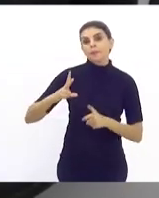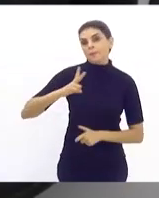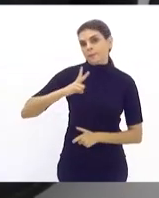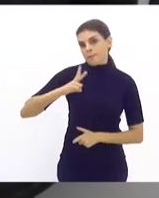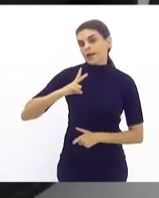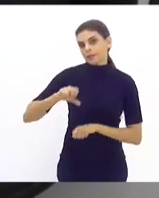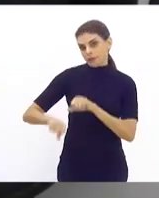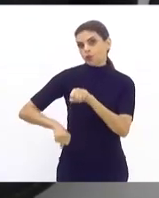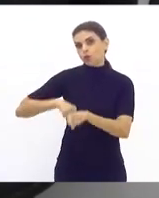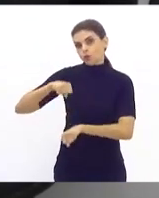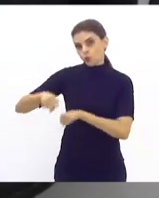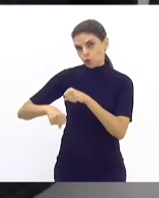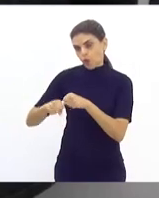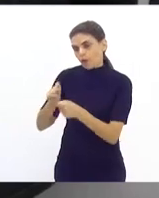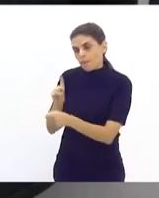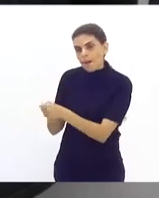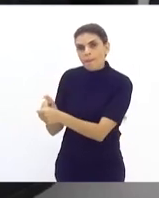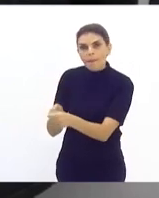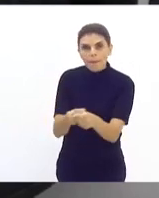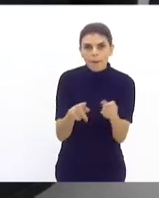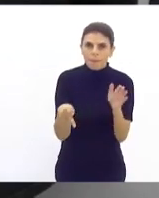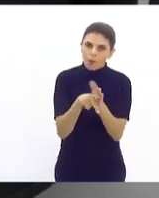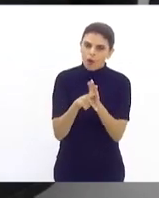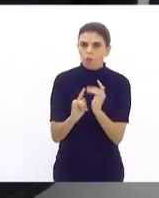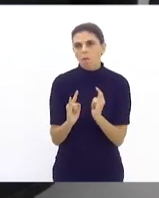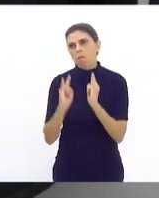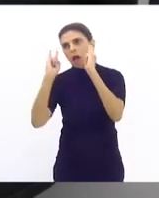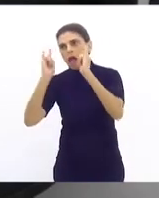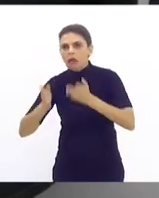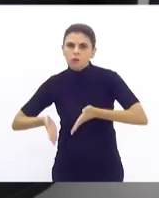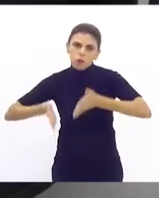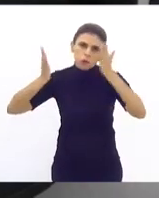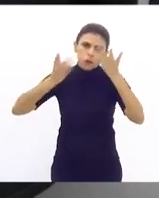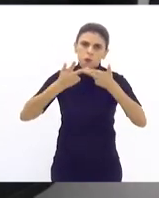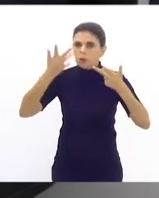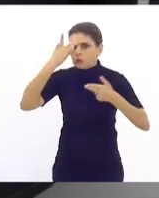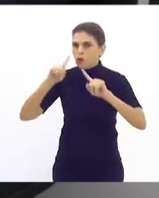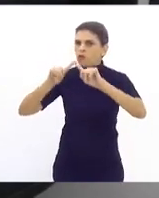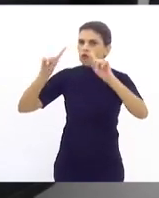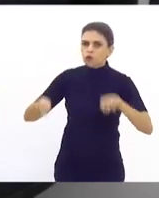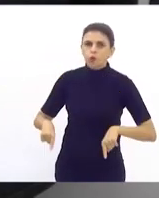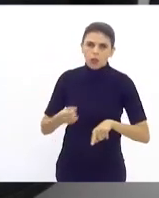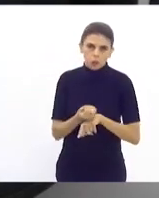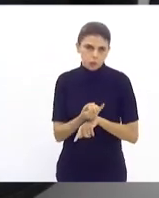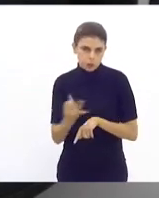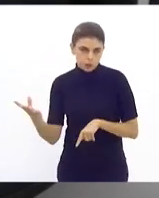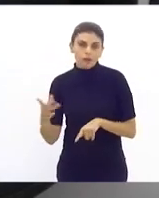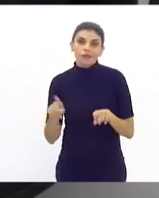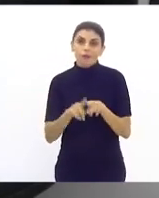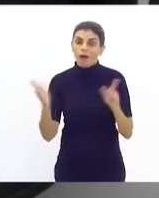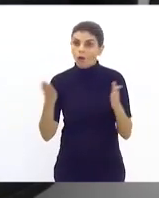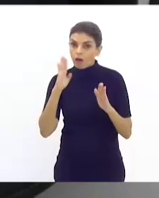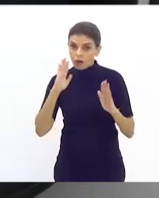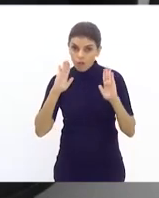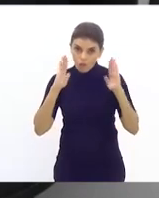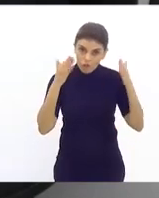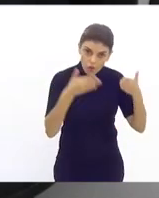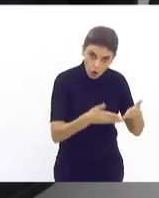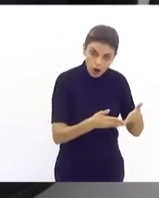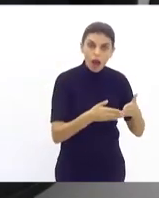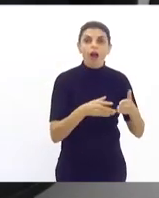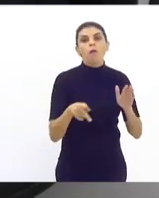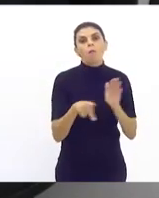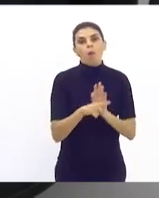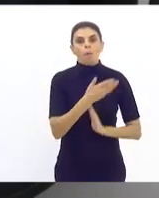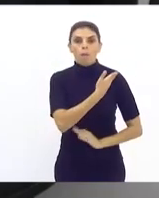bicicletários, né, no conjunto de prédios, de grandes construções, etc. Mas, nesse momento, a gente focasse. O deputado Rodrigo Amorim, então, viu